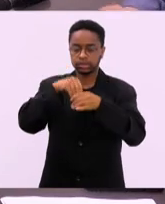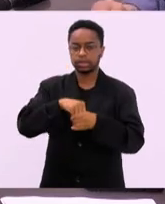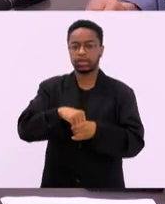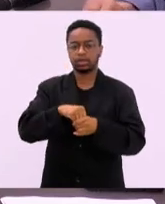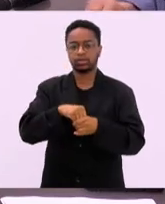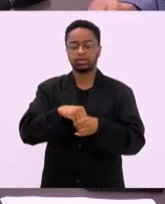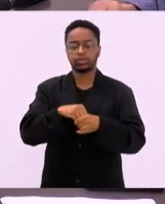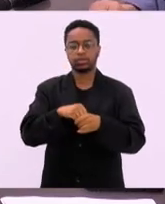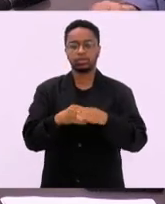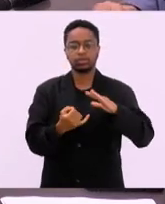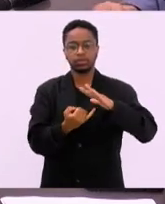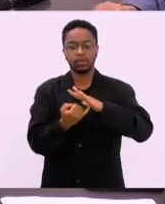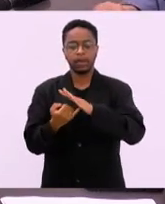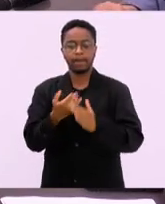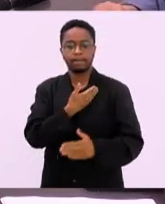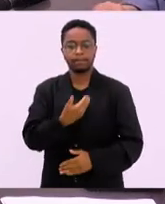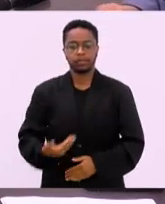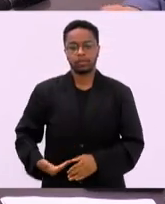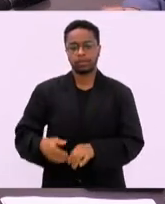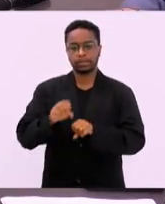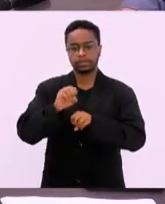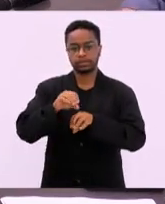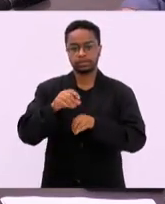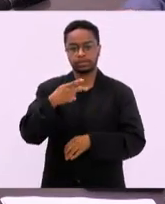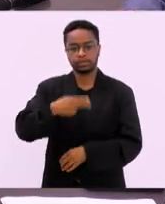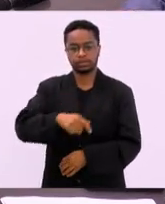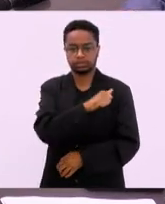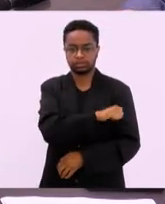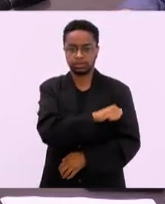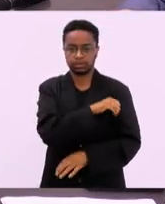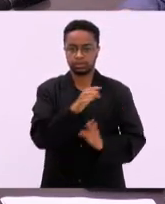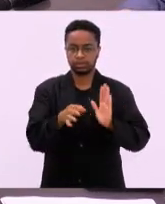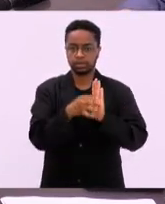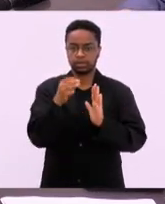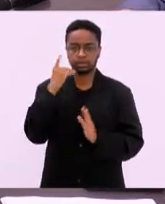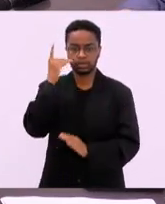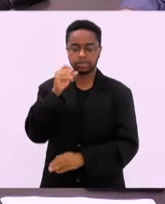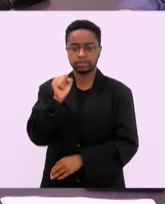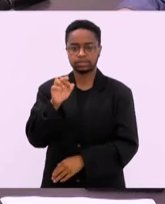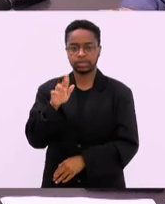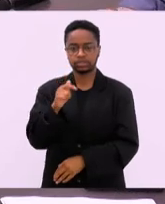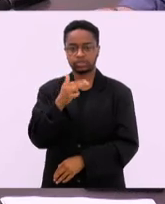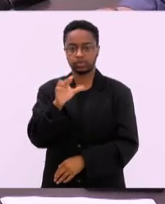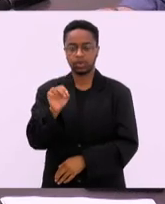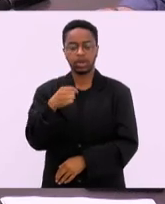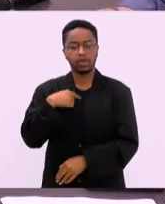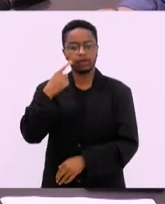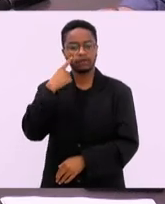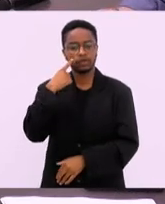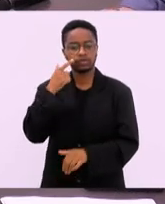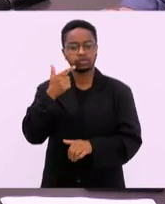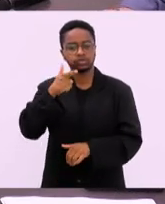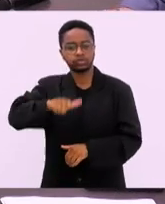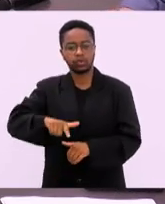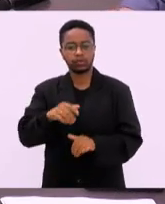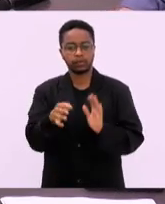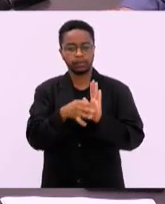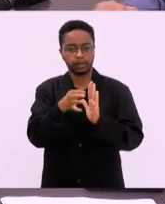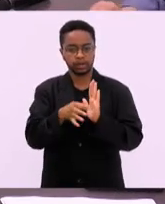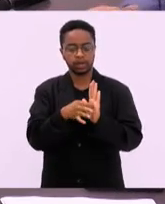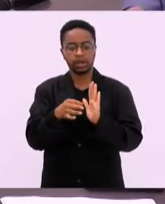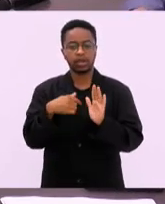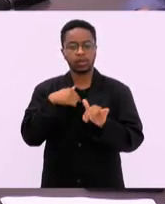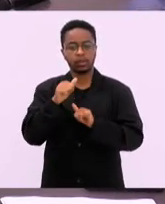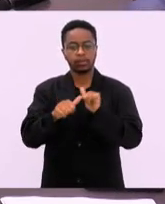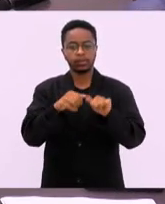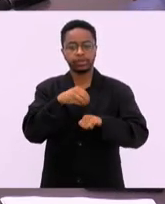de ensino do Estado do Rio de Janeiro. Para parecer, deputado doutor Serginho. Presidente, eu revi aqui meu parecer, estou dando parecer para